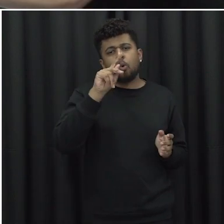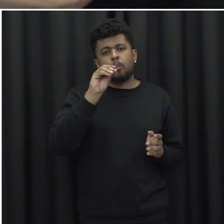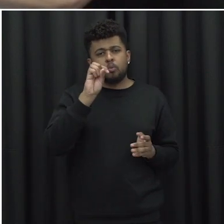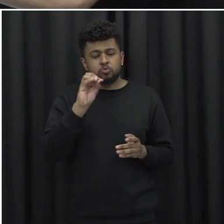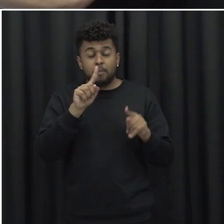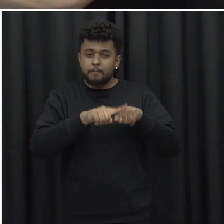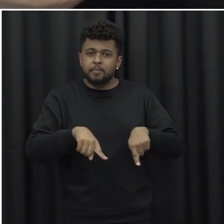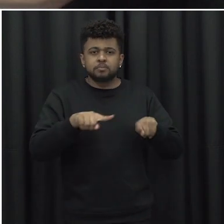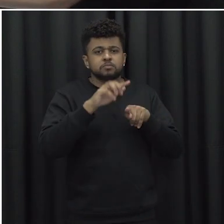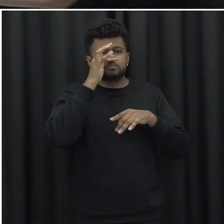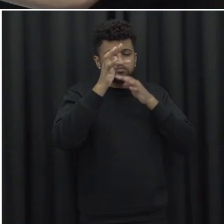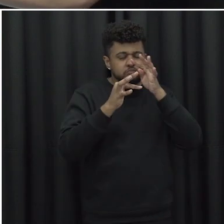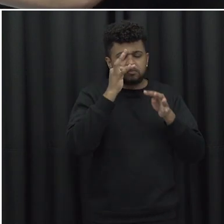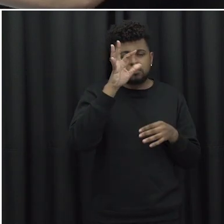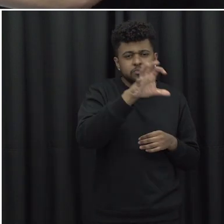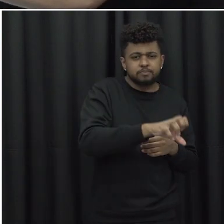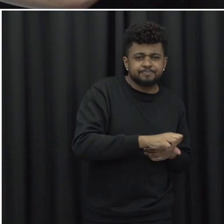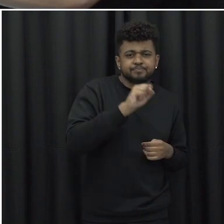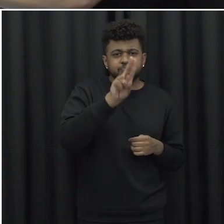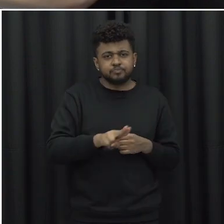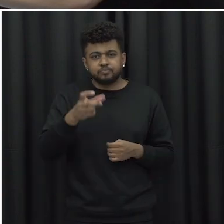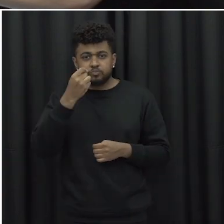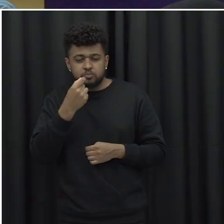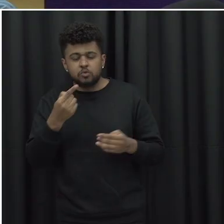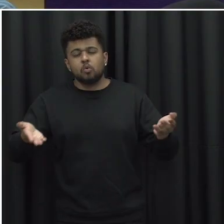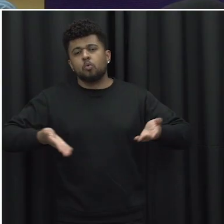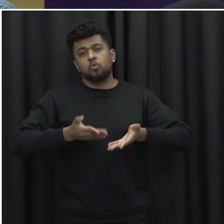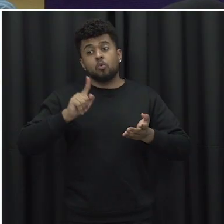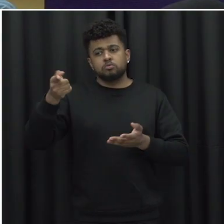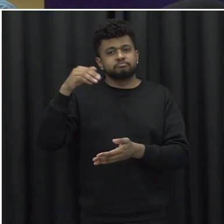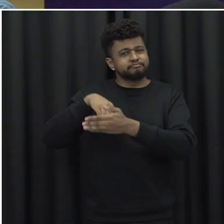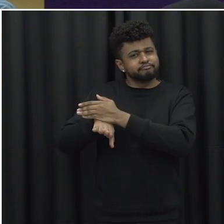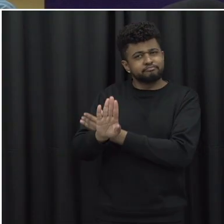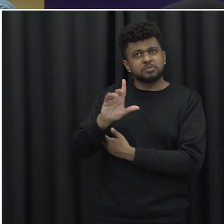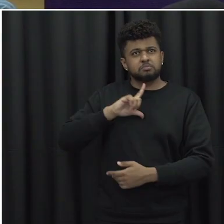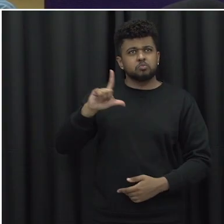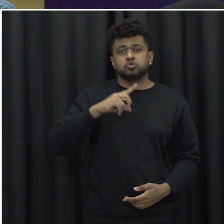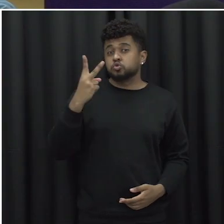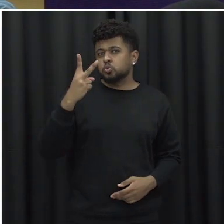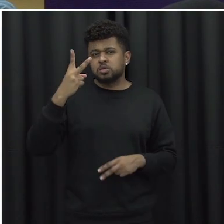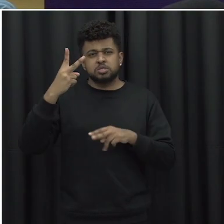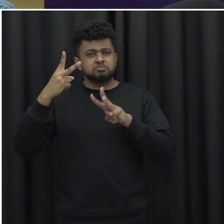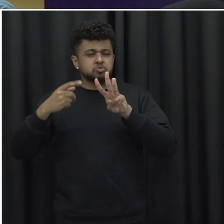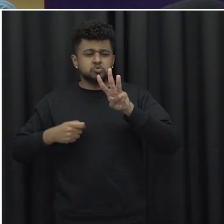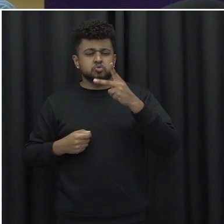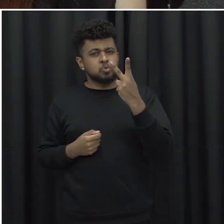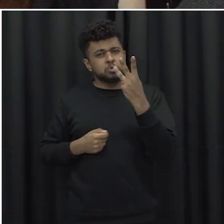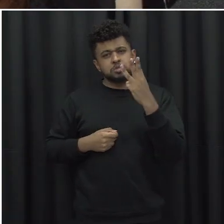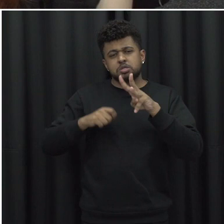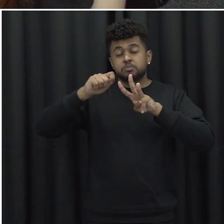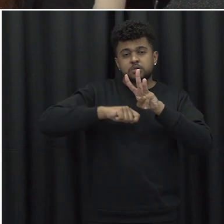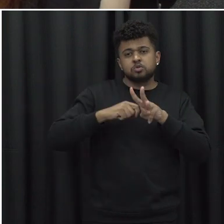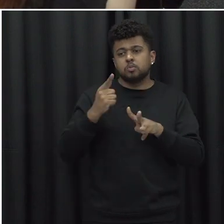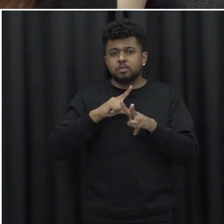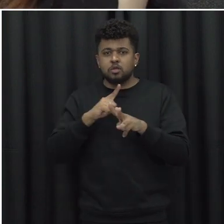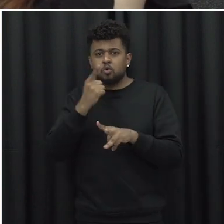é a mesma planta, uma que eu coletei e fiz o medicamento, fiz o remédio hoje, e a outra eu deixei armazenado e fiz, sei lá, daqui 2, 3 meses,